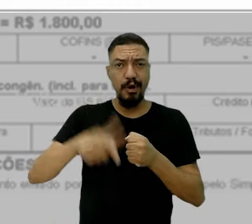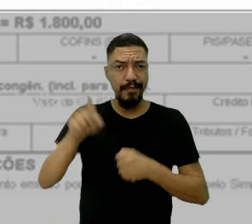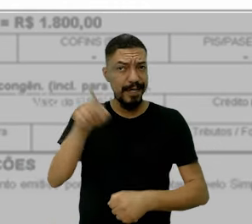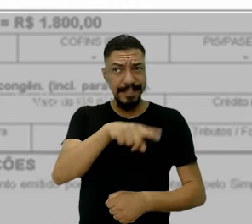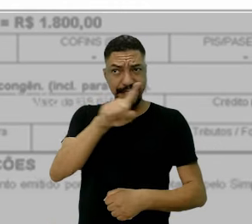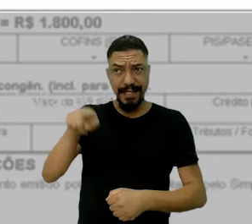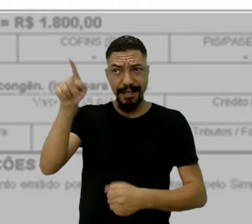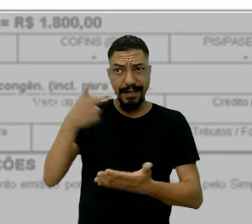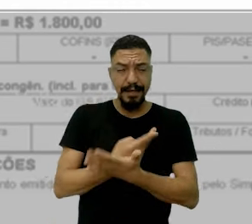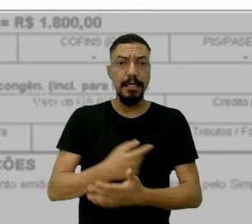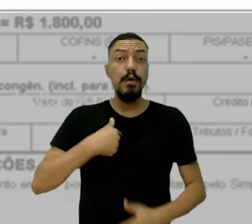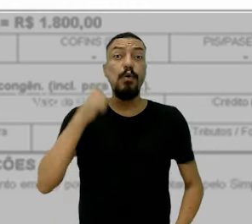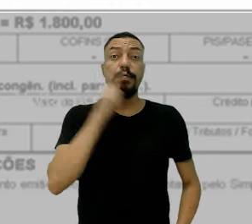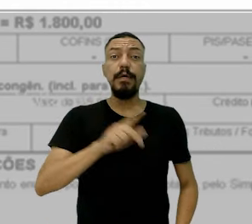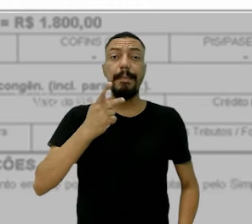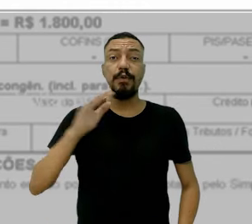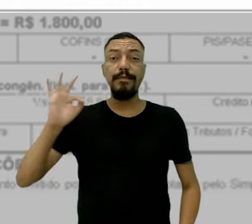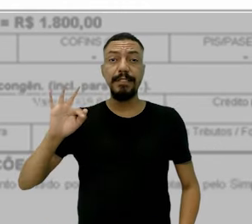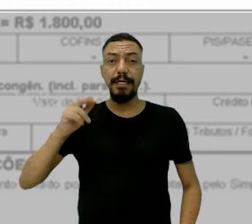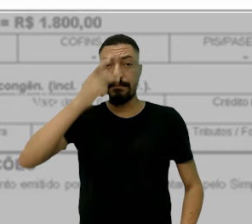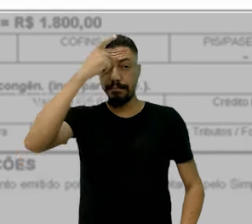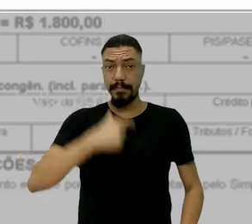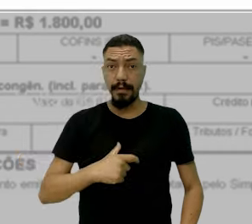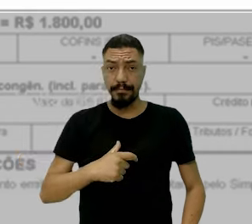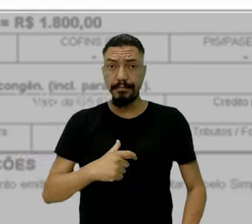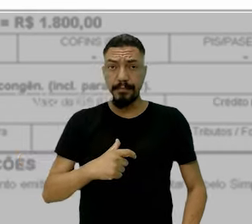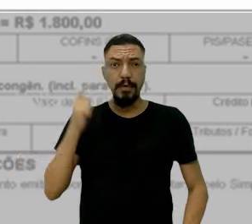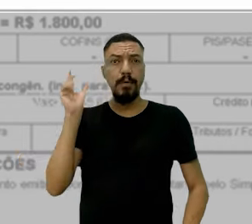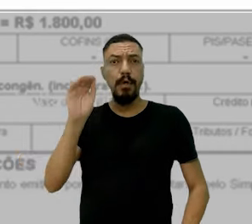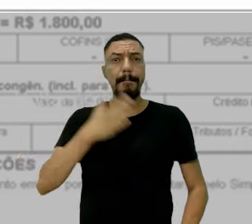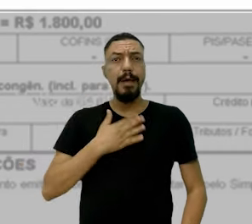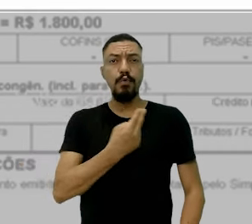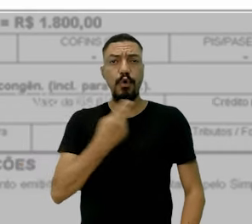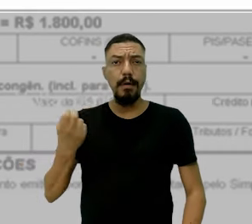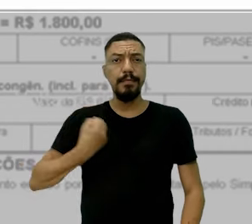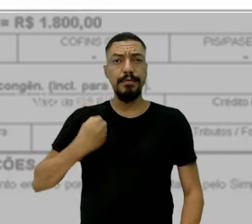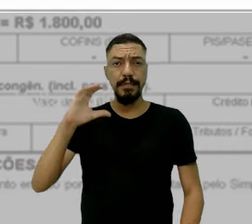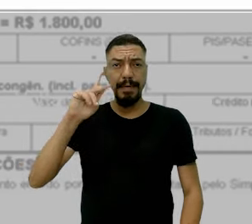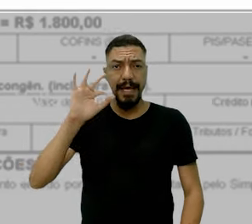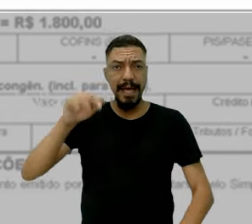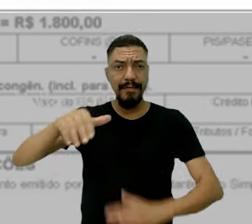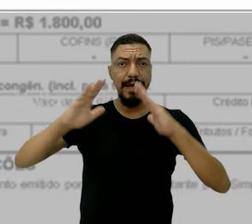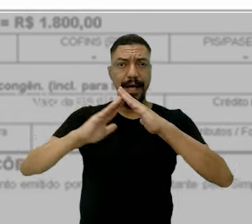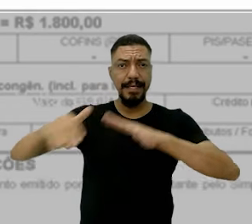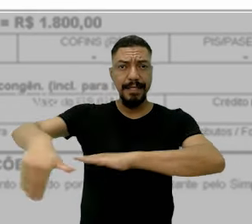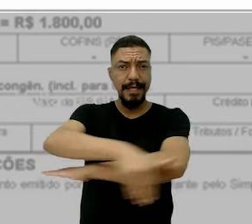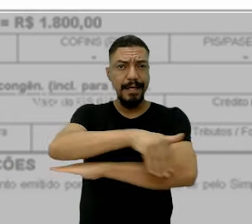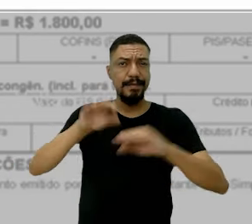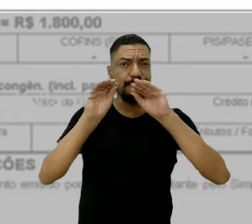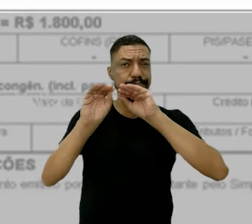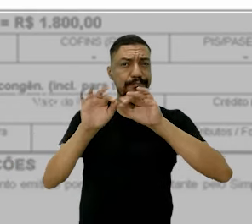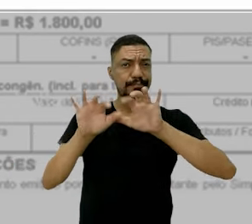importante. Ah, eu ganhei como pessoa física. Aí você vai colocar o seu nome, o seu CPF, o endereço da